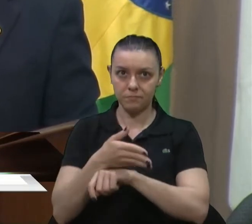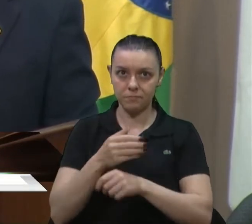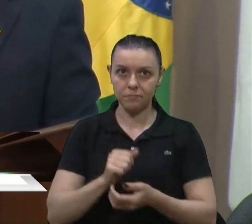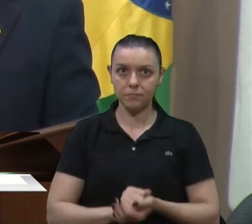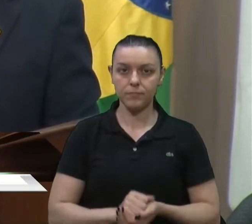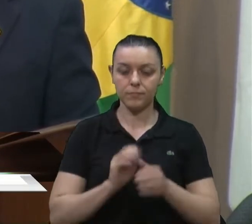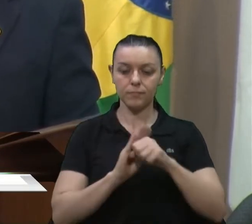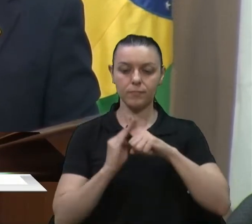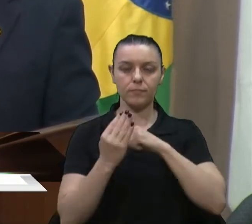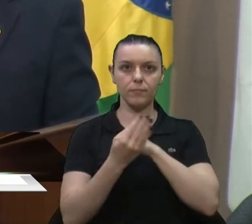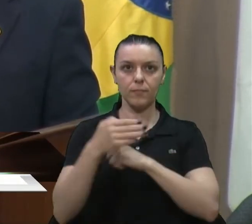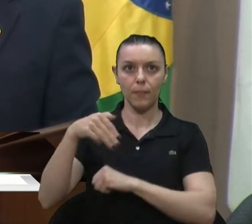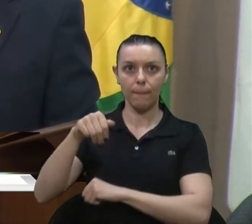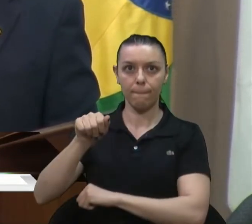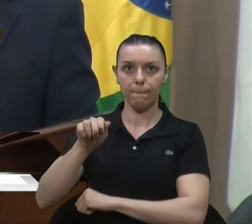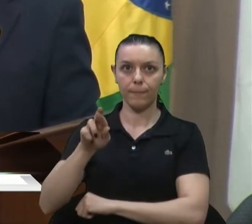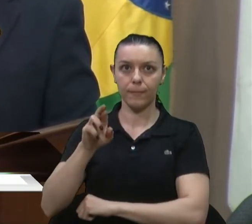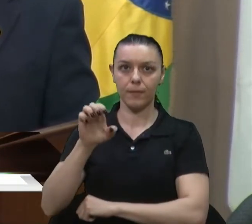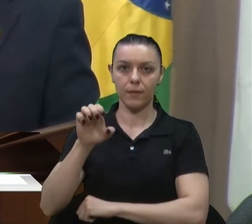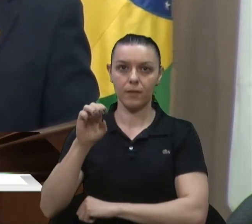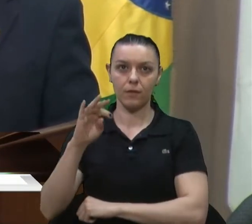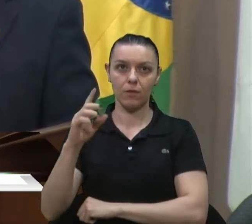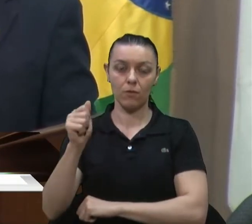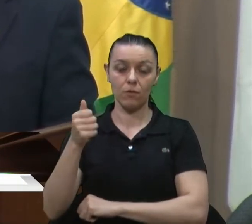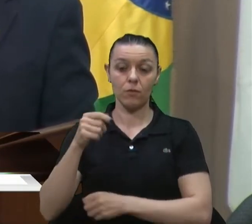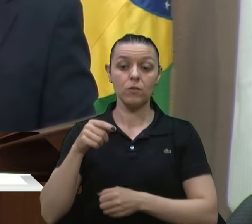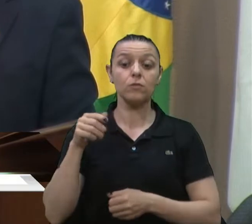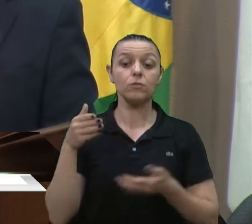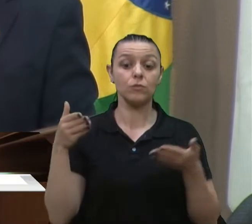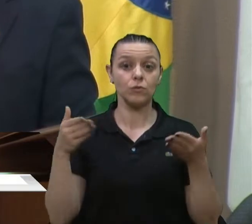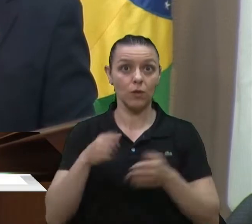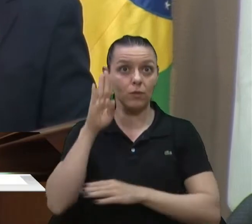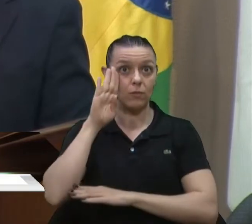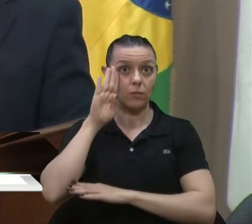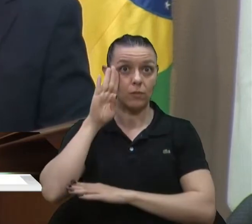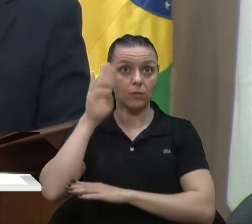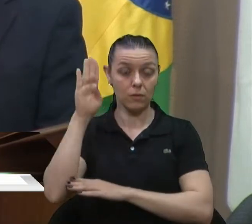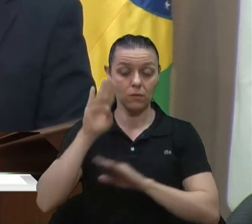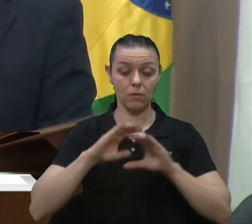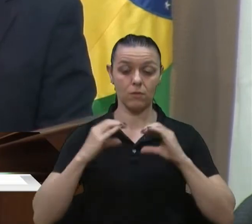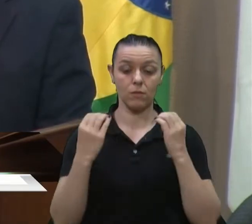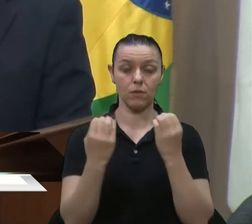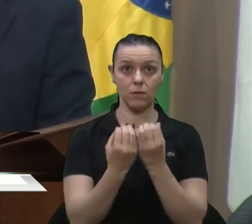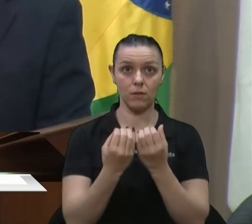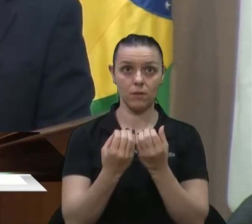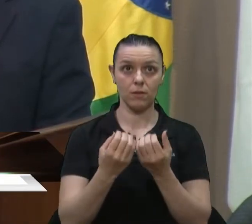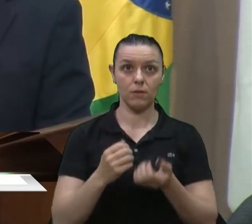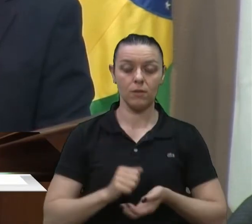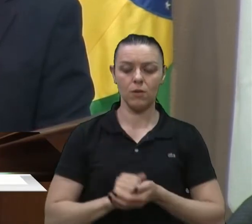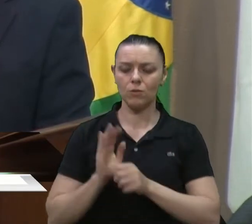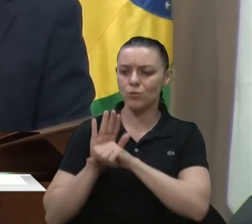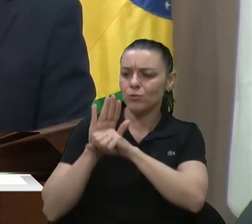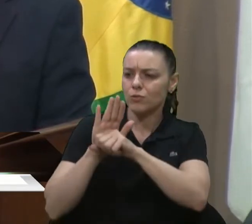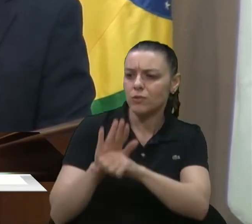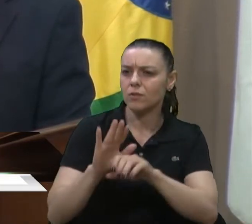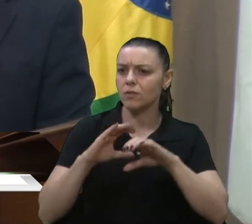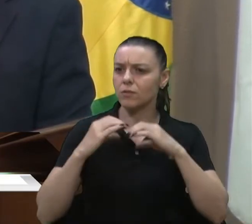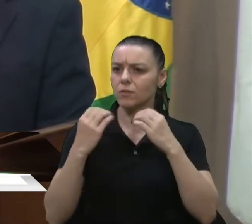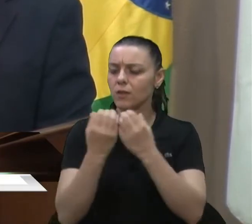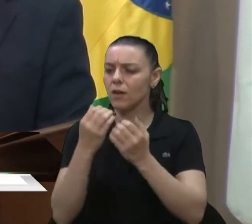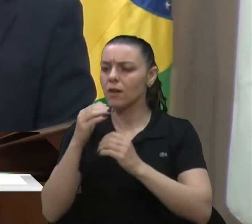É preciso amor para poder pulsar, é preciso paz para poder sorrir, é